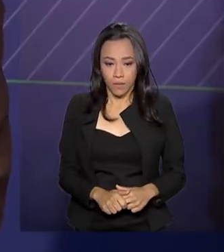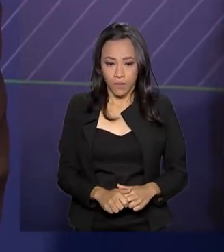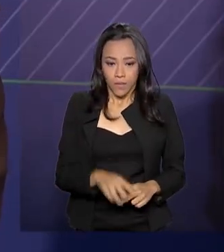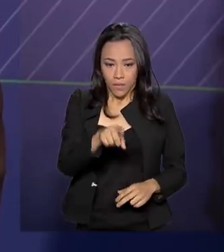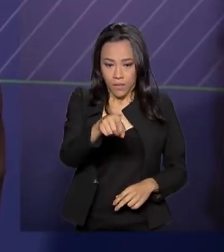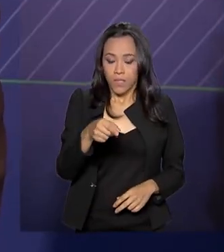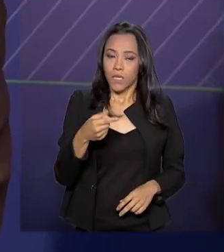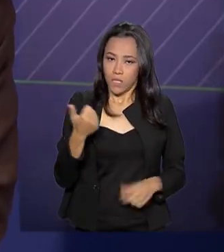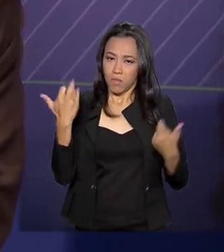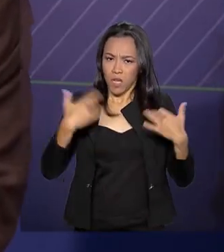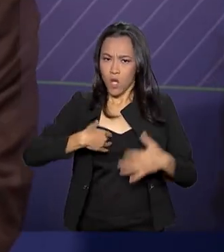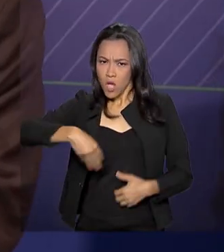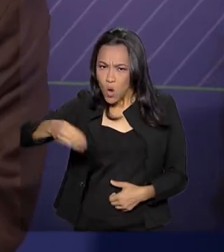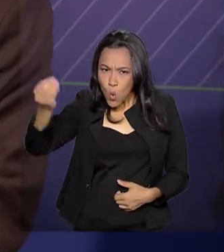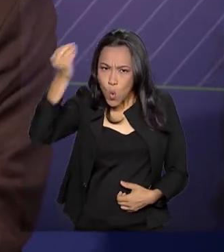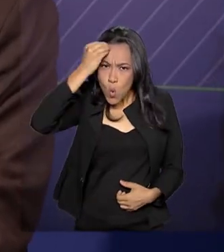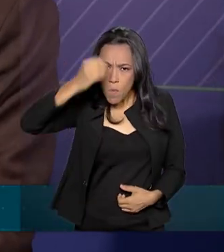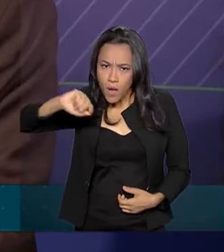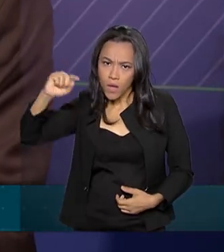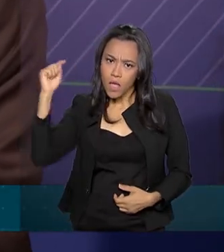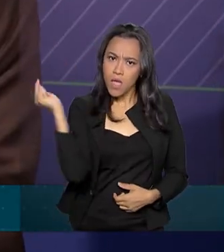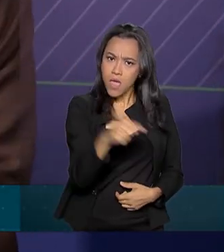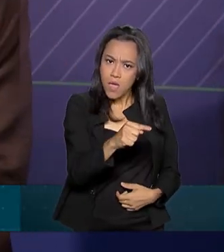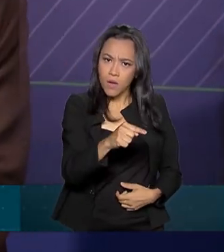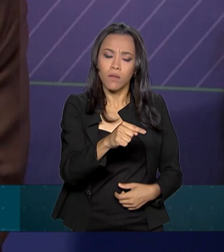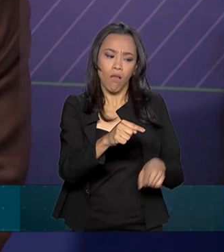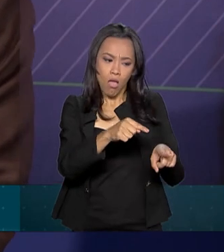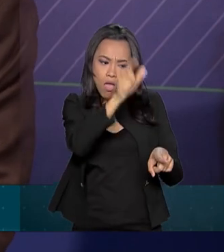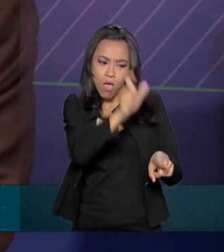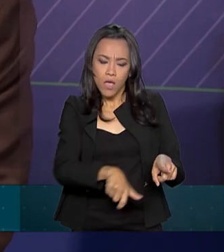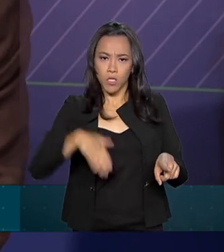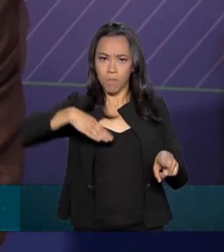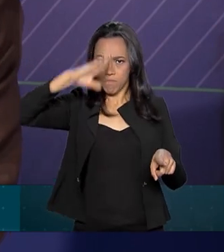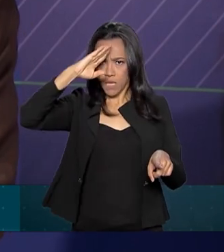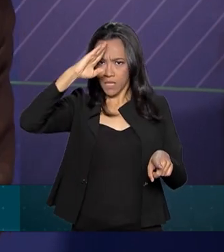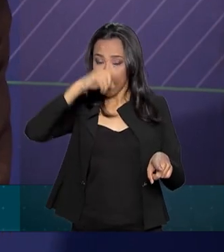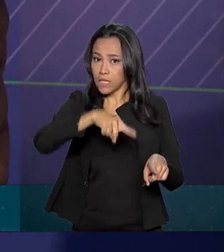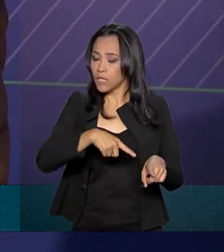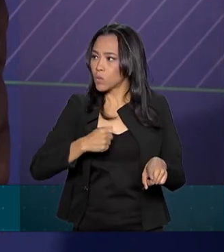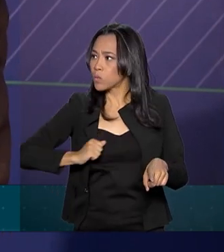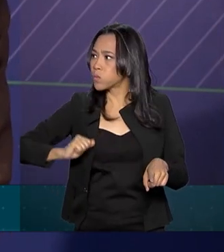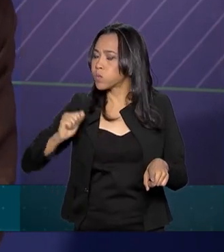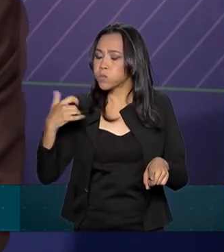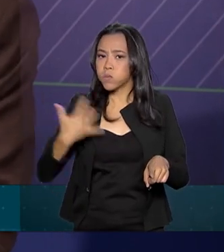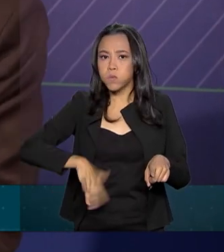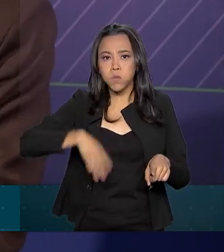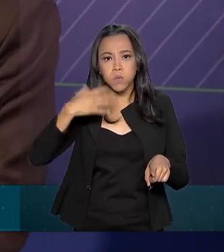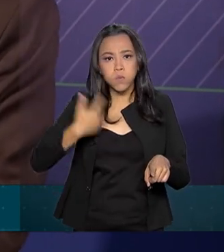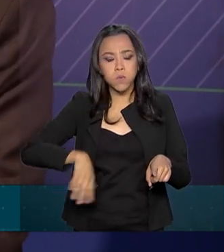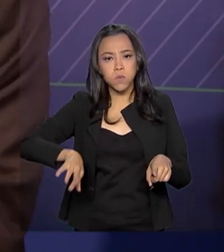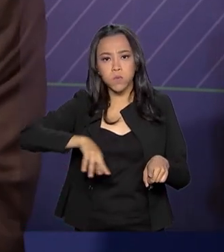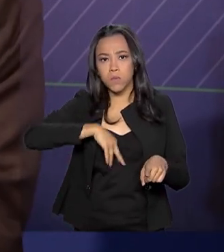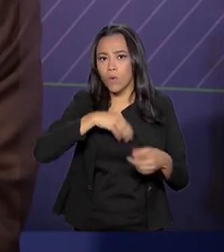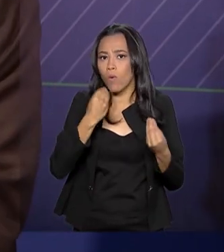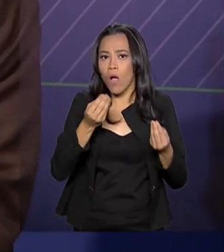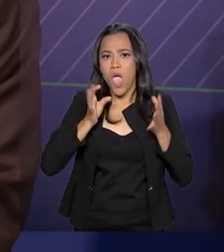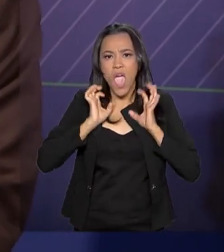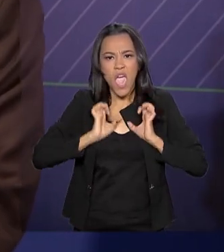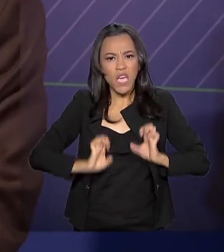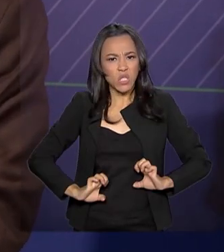Comprovada a culpa desse militar, saiba que se trata de um desvio dos mais caros valores éticos e morais